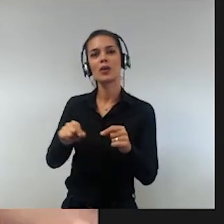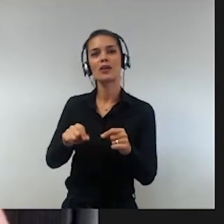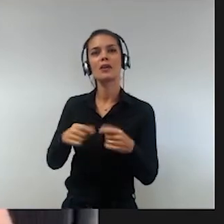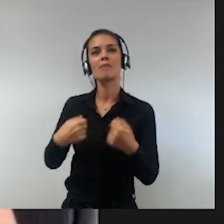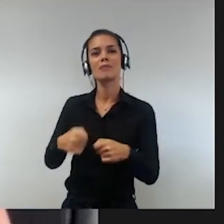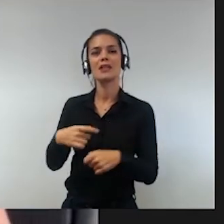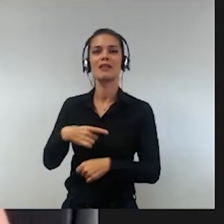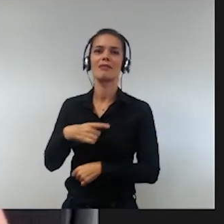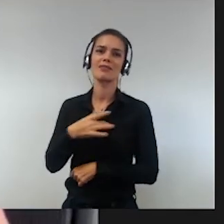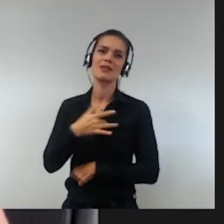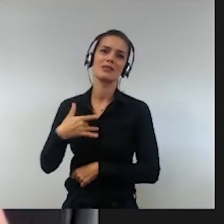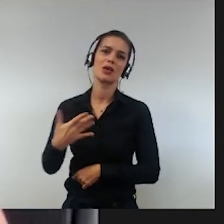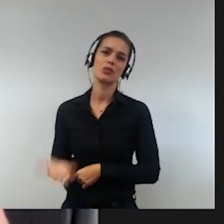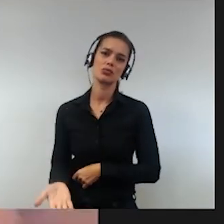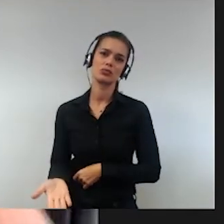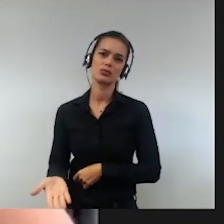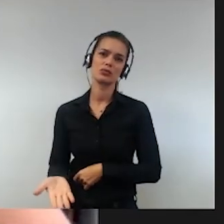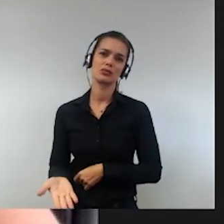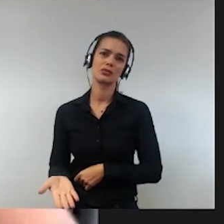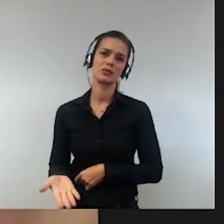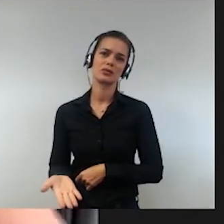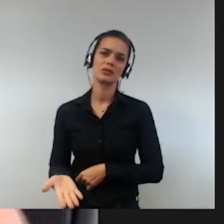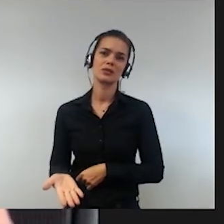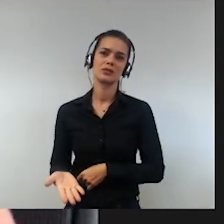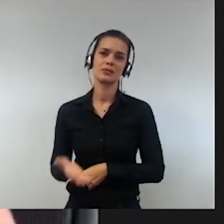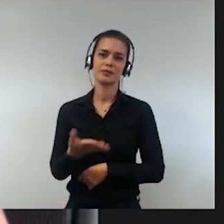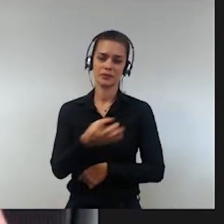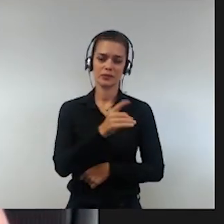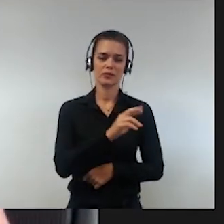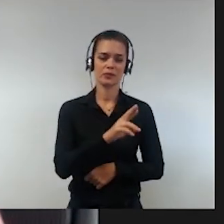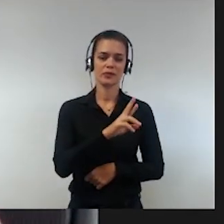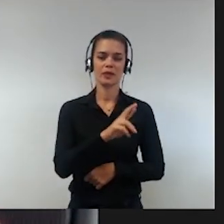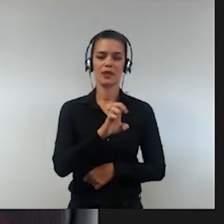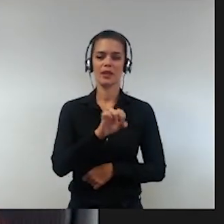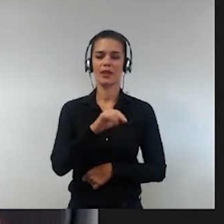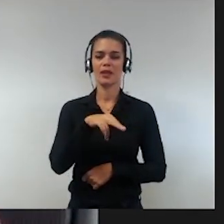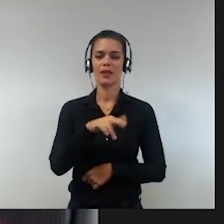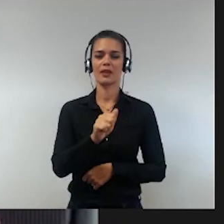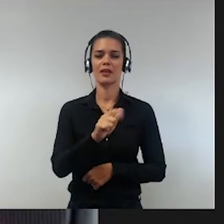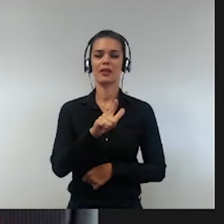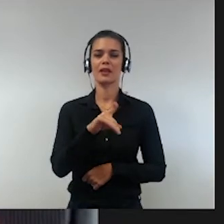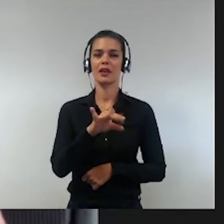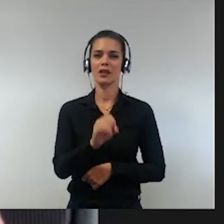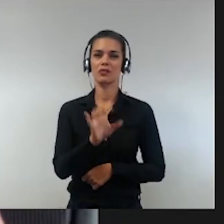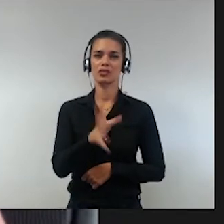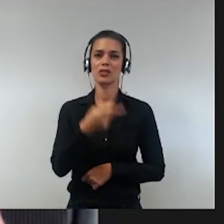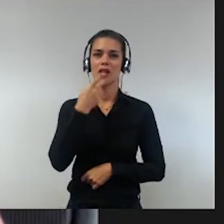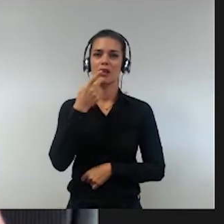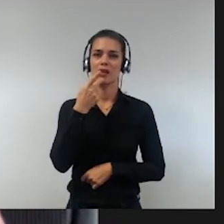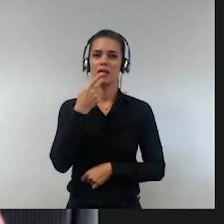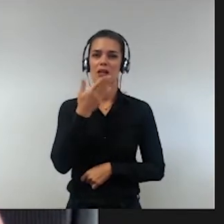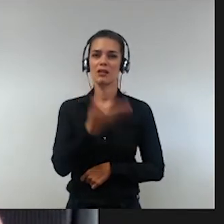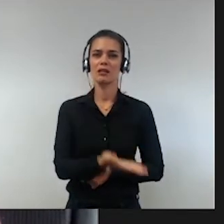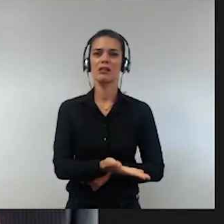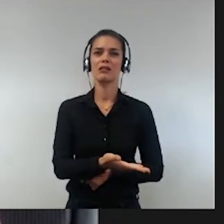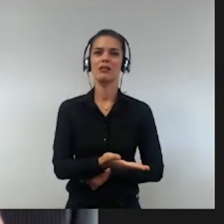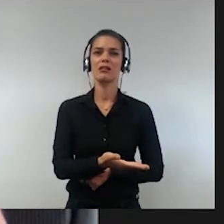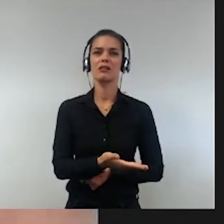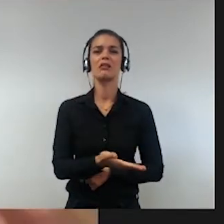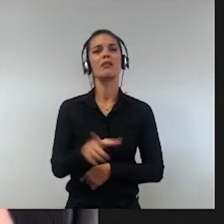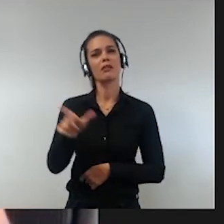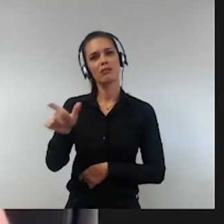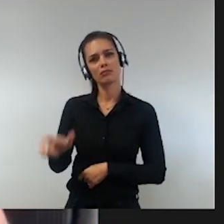saúde para aquele ser. Para aquele ser que, como bem o doutor Reinaldo Veloso mencionou, sente fome, sente